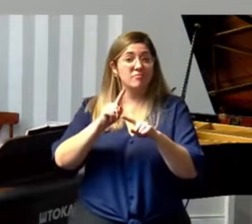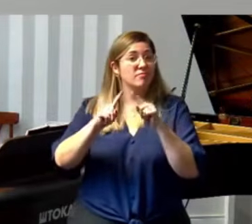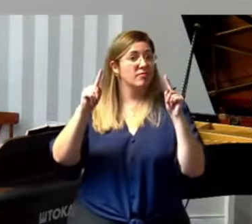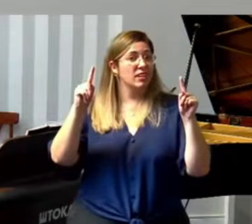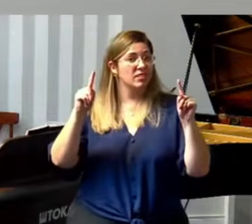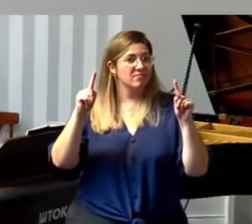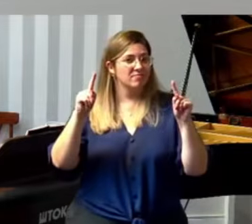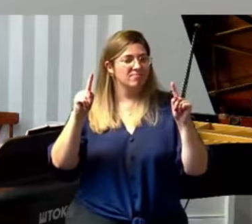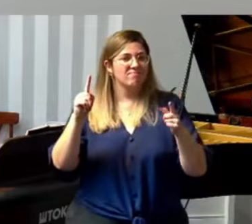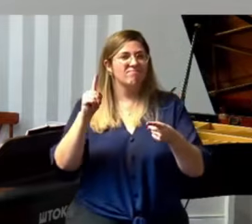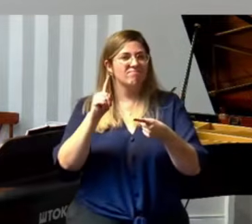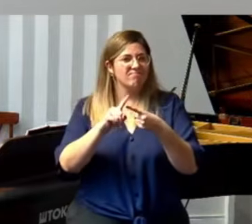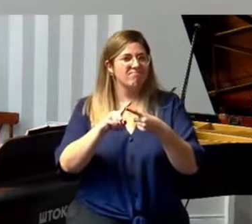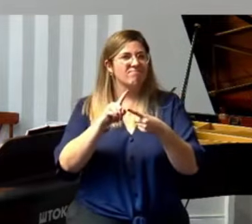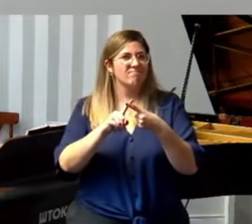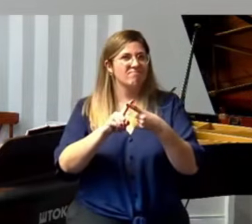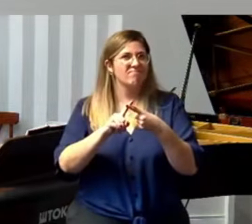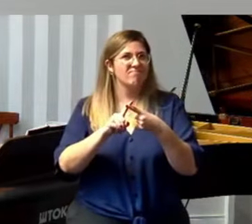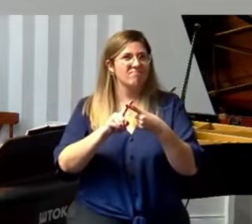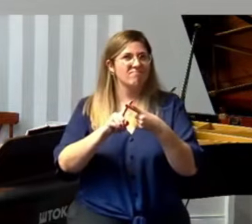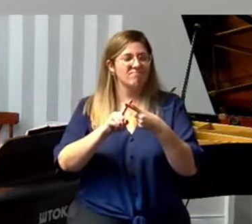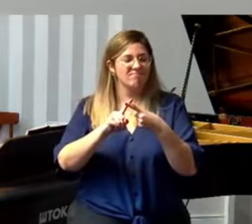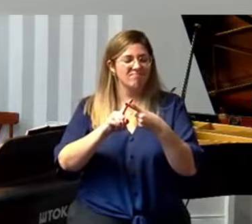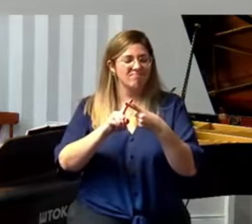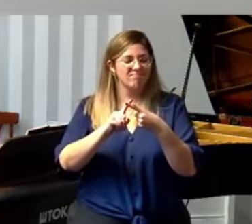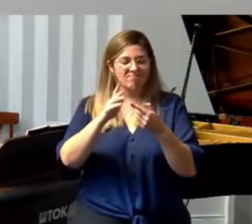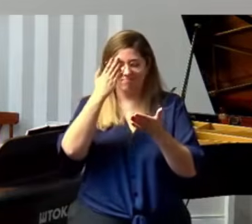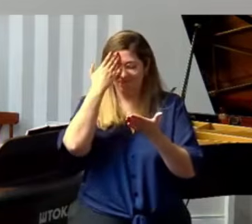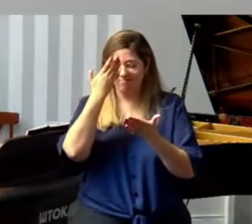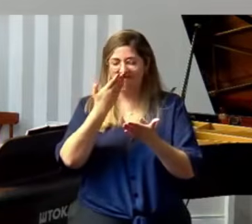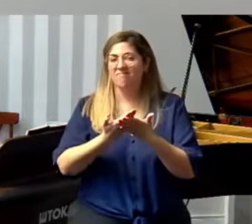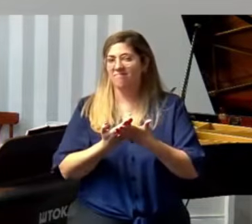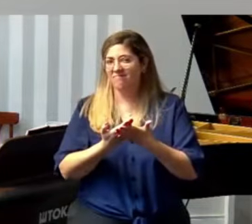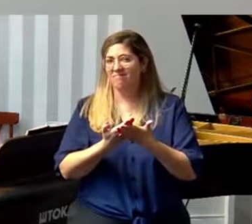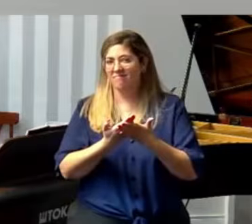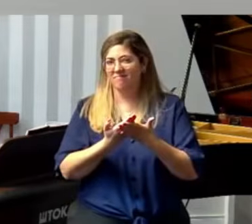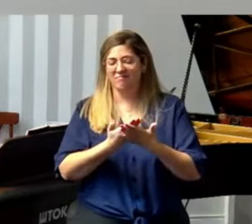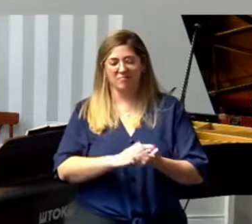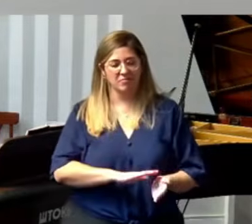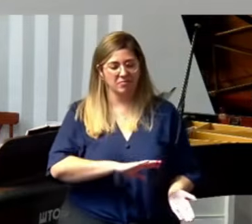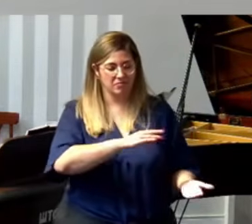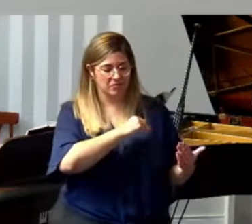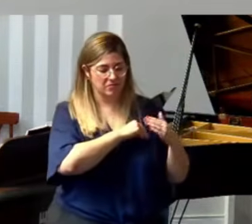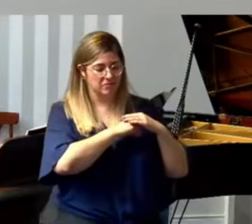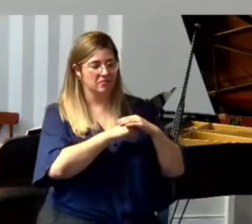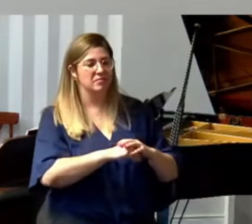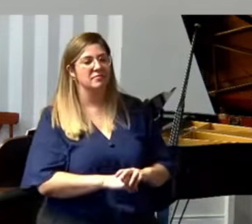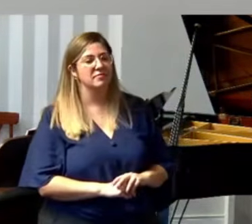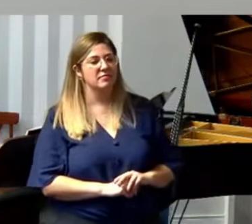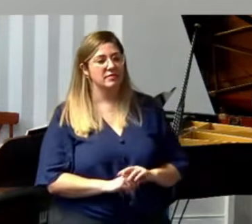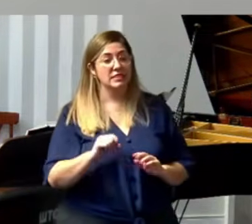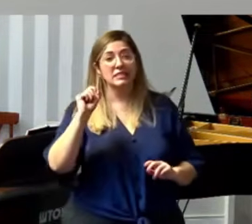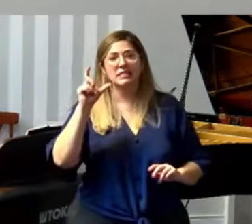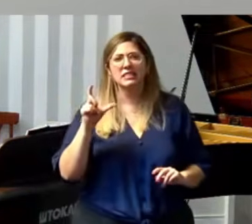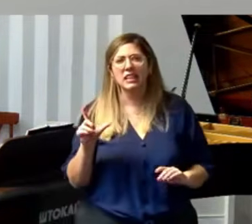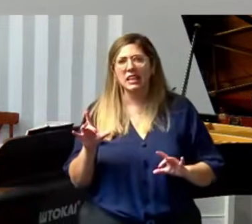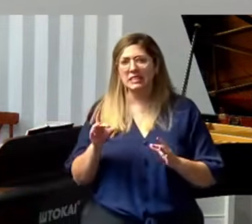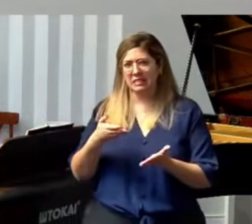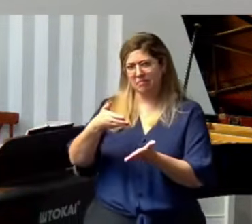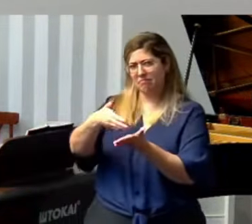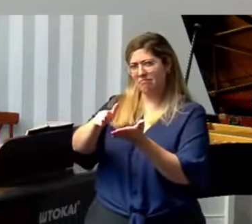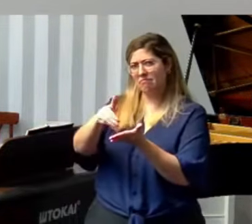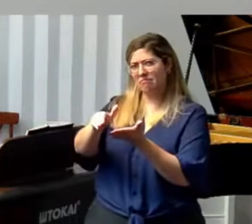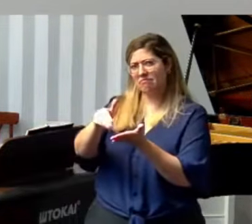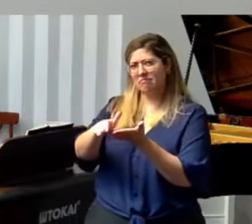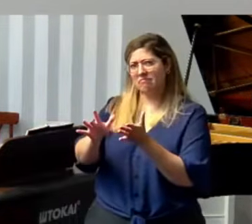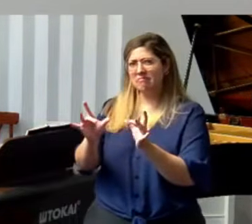mas com uma razão. E é isso que eu gostaria de responder na terceira pergunta. Se quem expulsou é Deus, que conhece